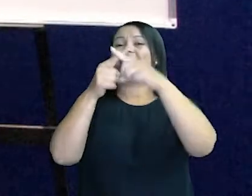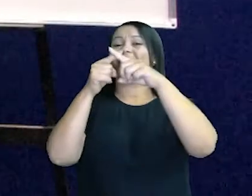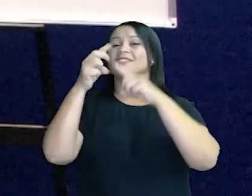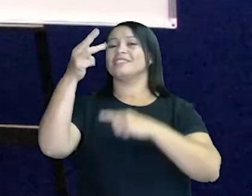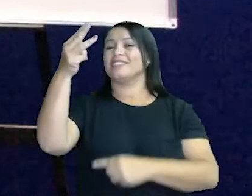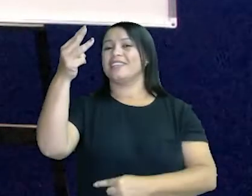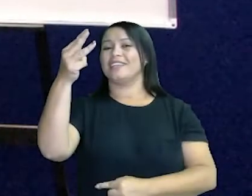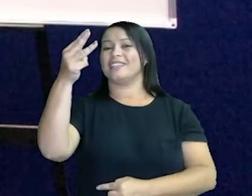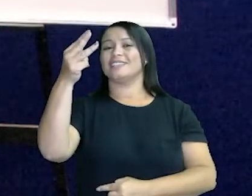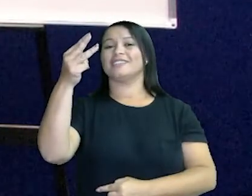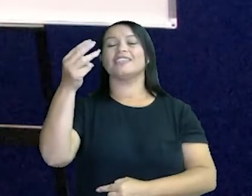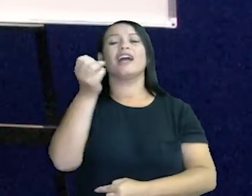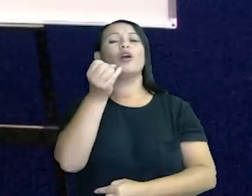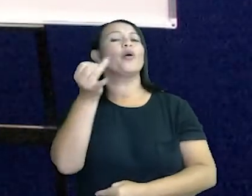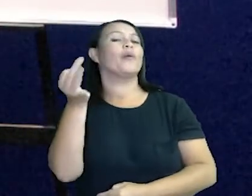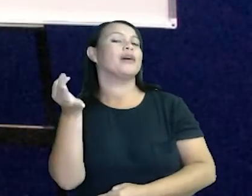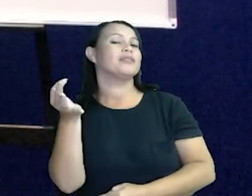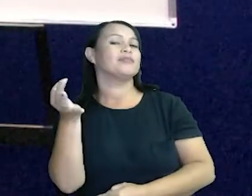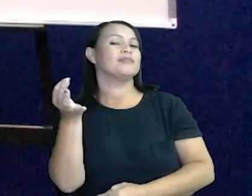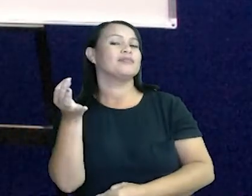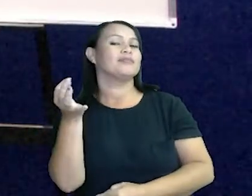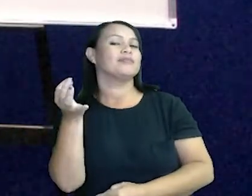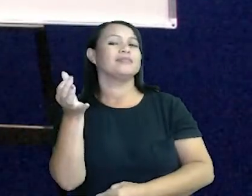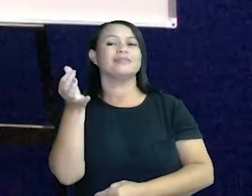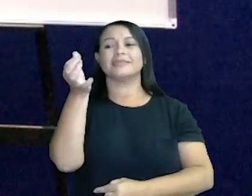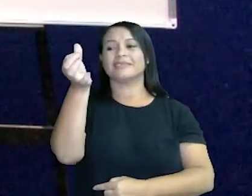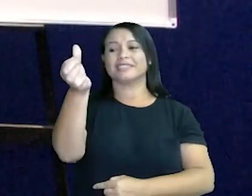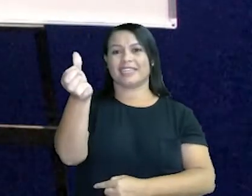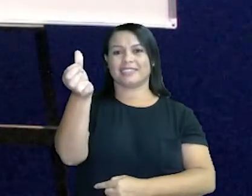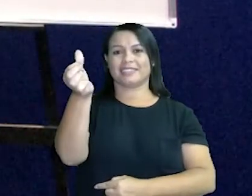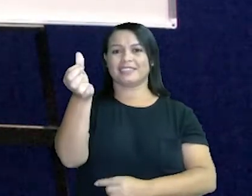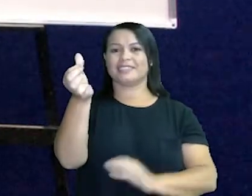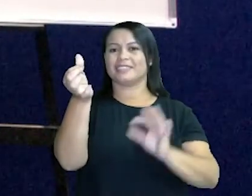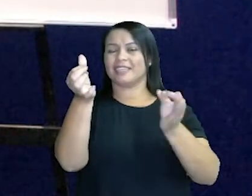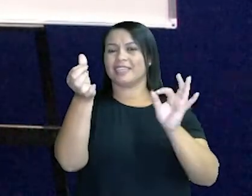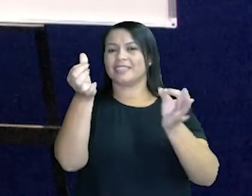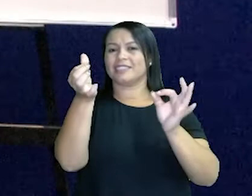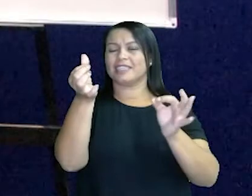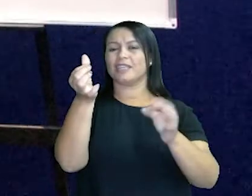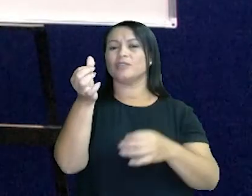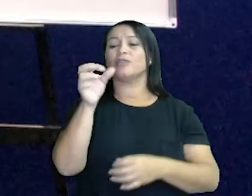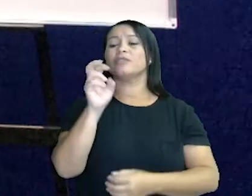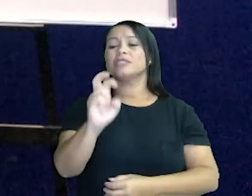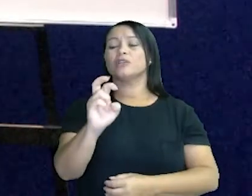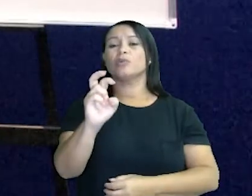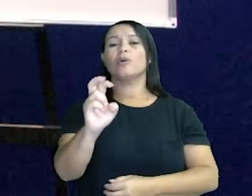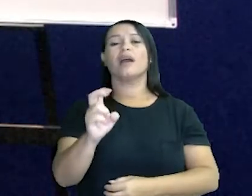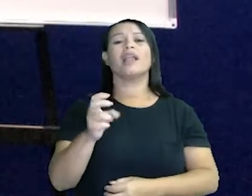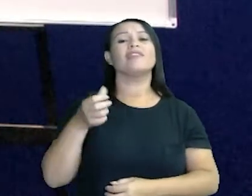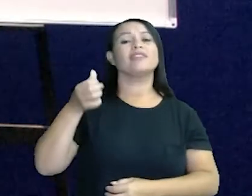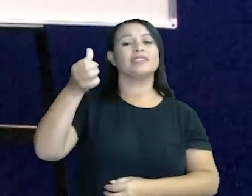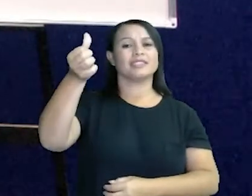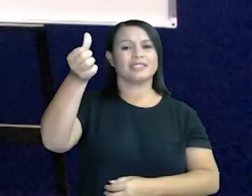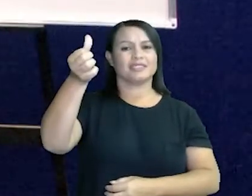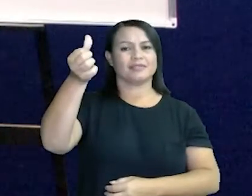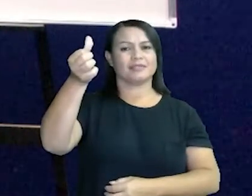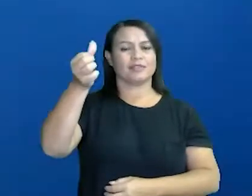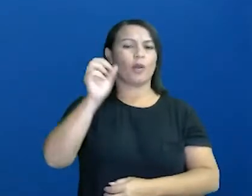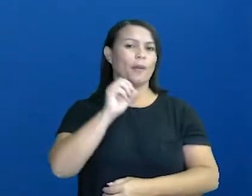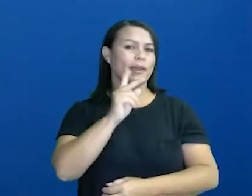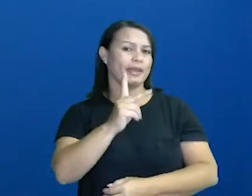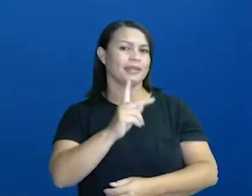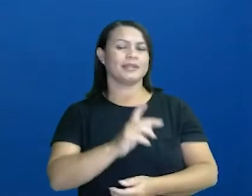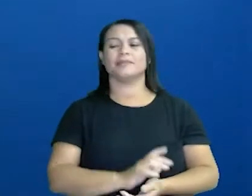2 x 3 é 16 acerto 5 elevado a 6